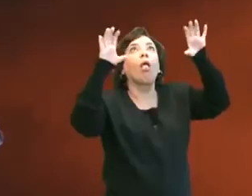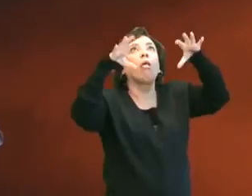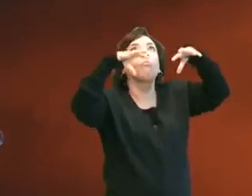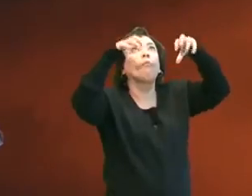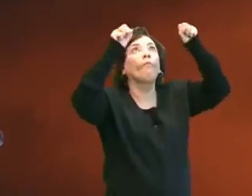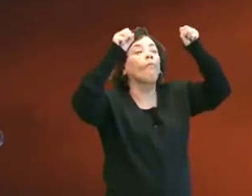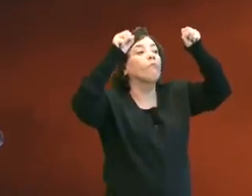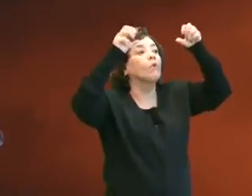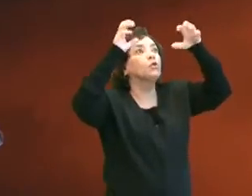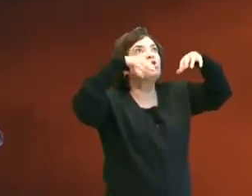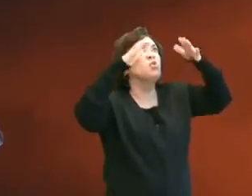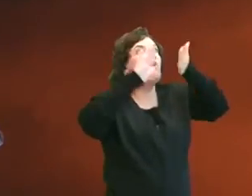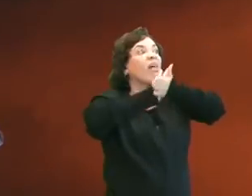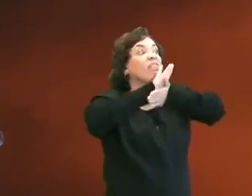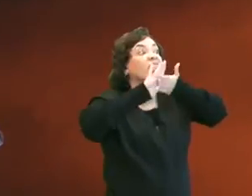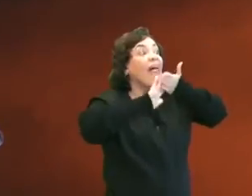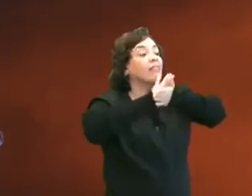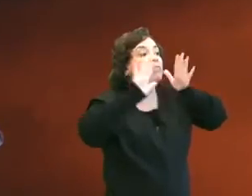orvalho.